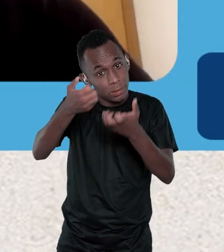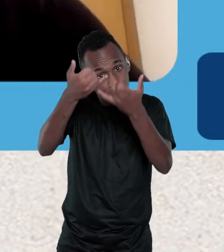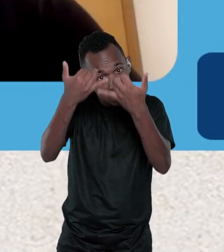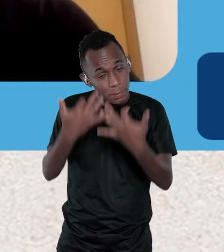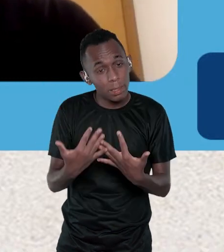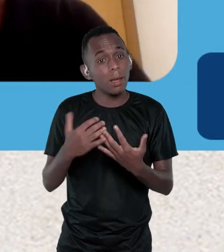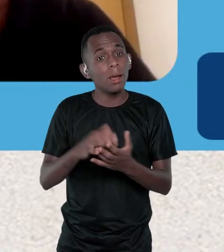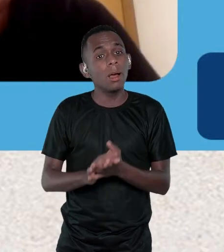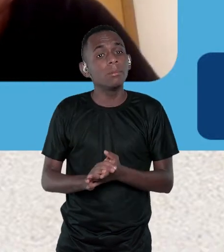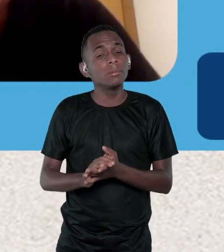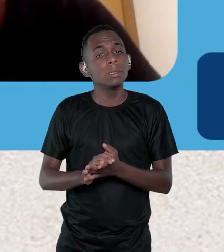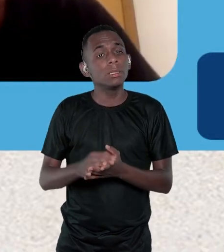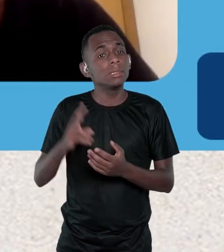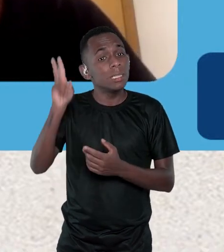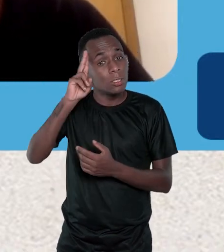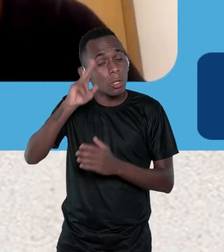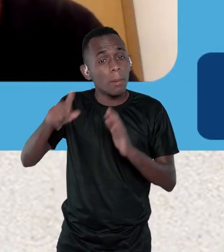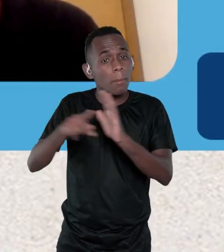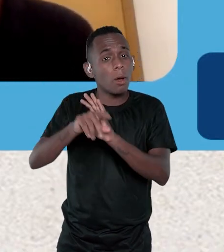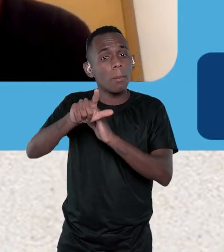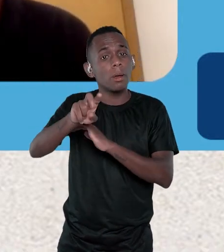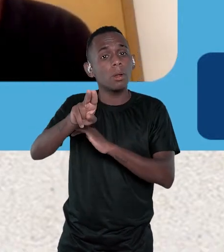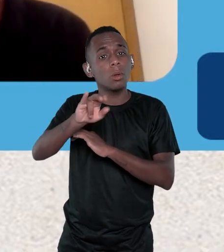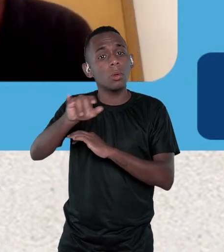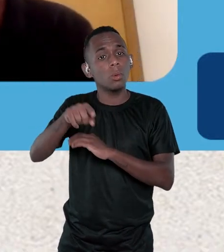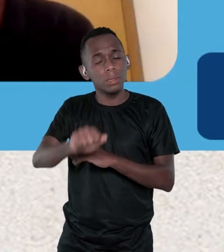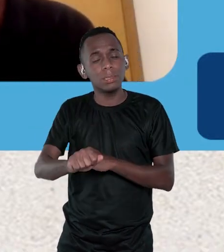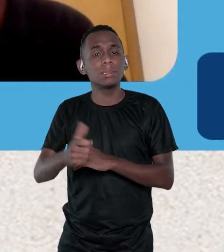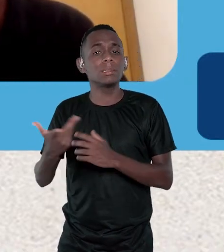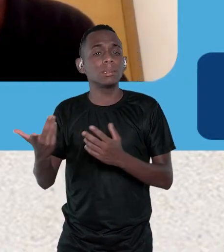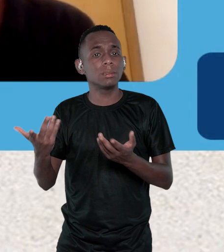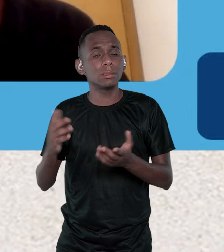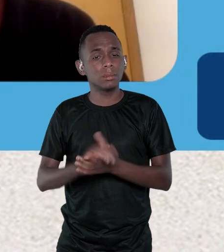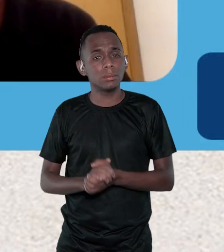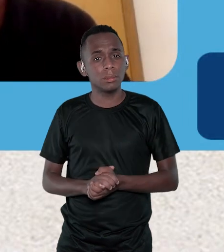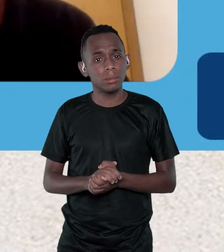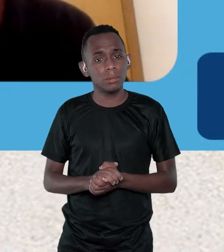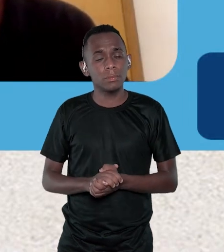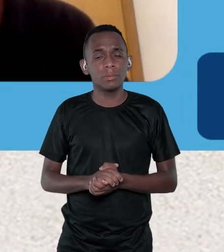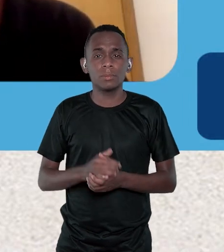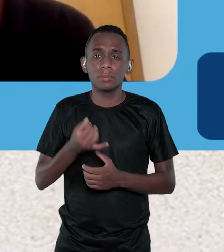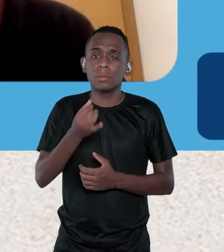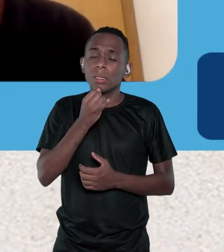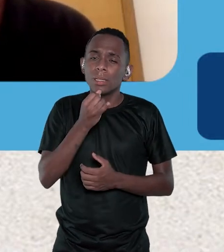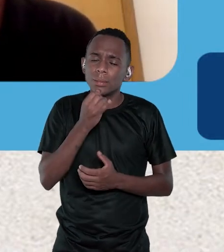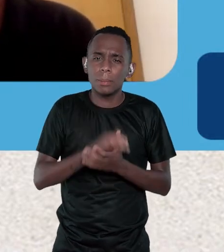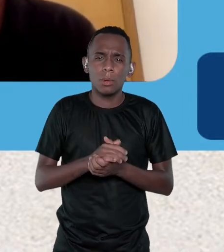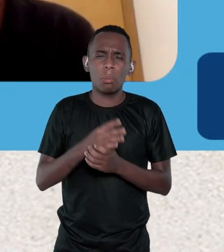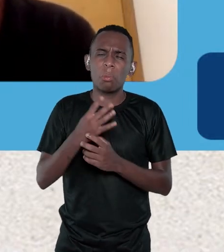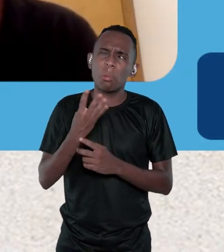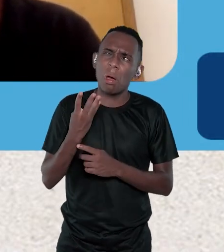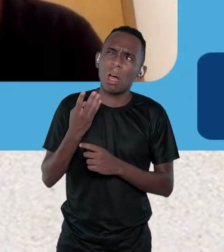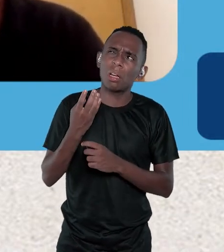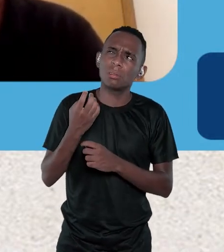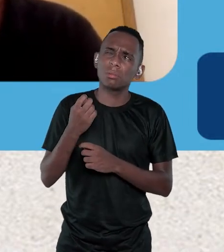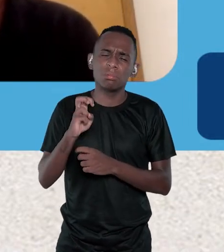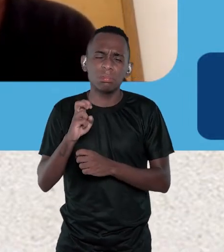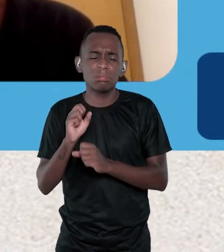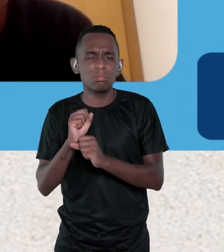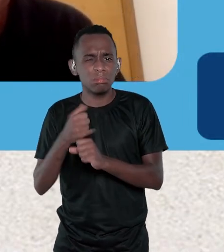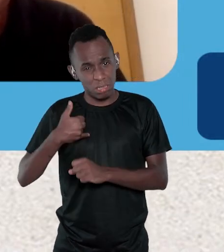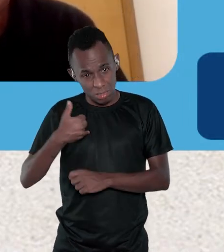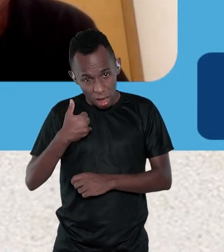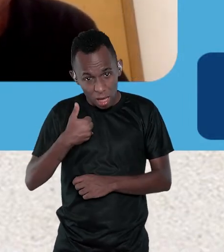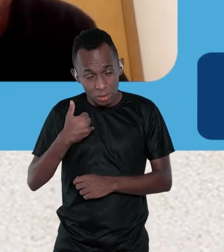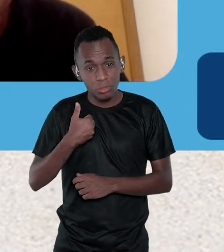caso do Luiz Gonzaga. Pois é, menino. Que interessante, Joy. 4 a 5 anos,